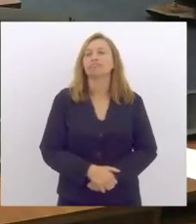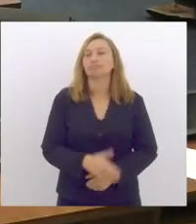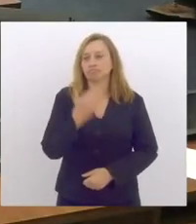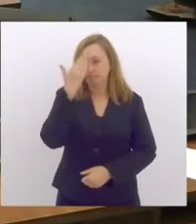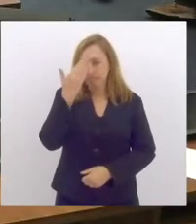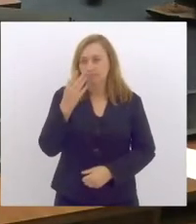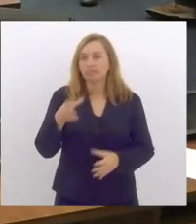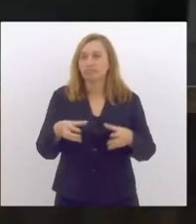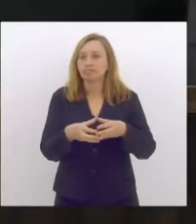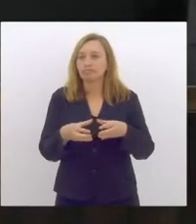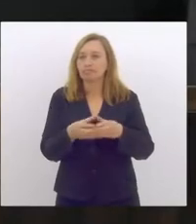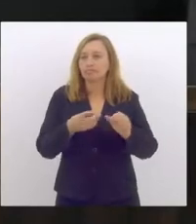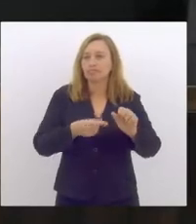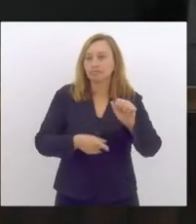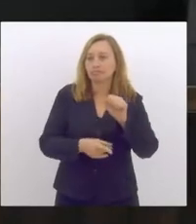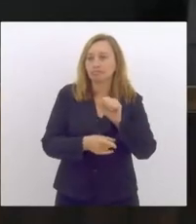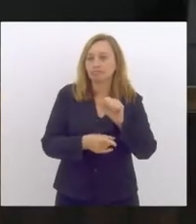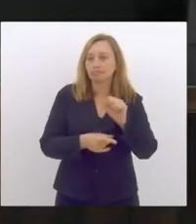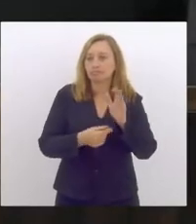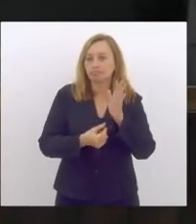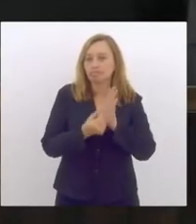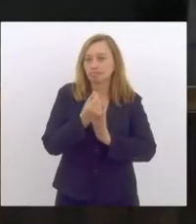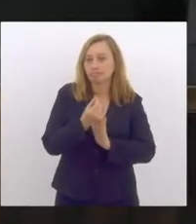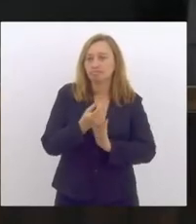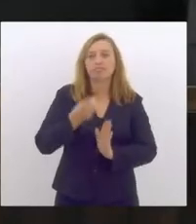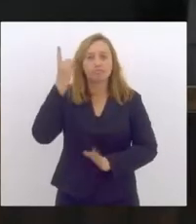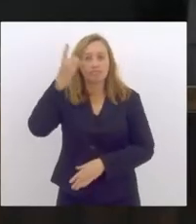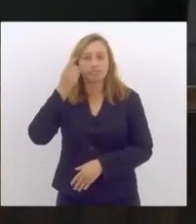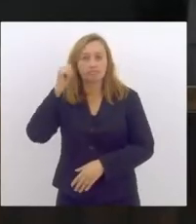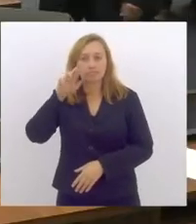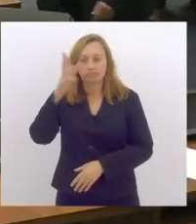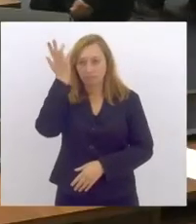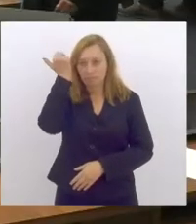Pela Comissão de Orçamento, deputado Eli Omar.